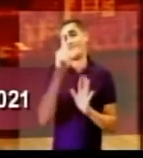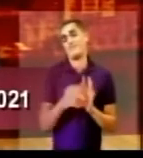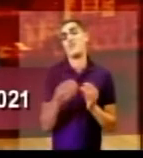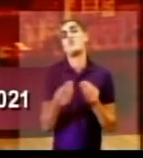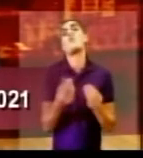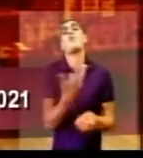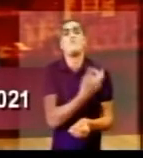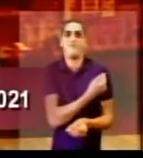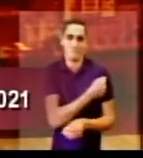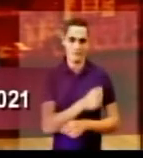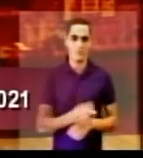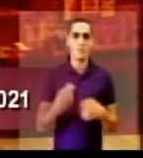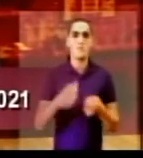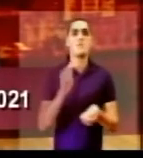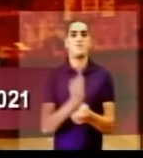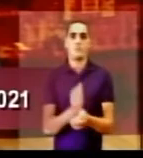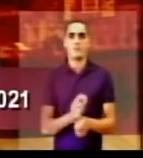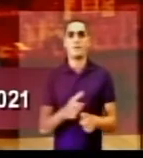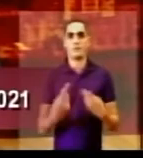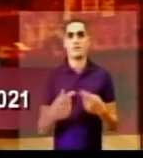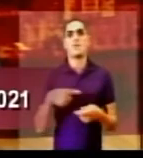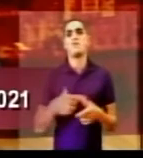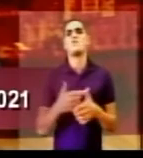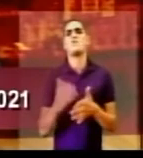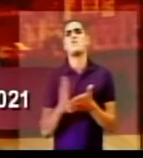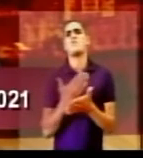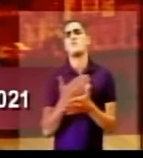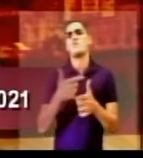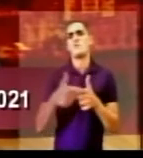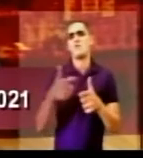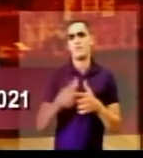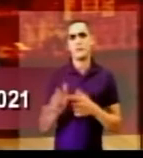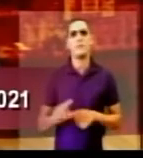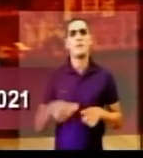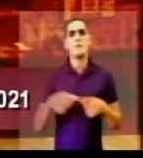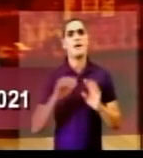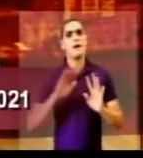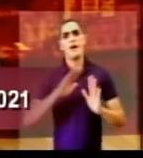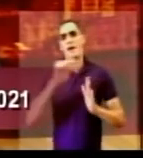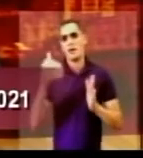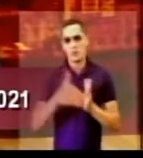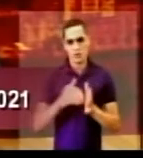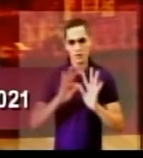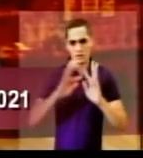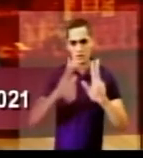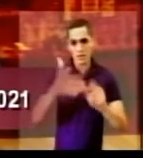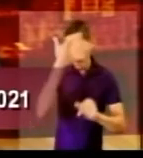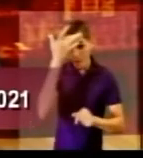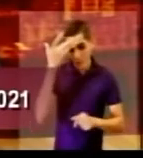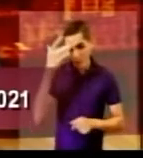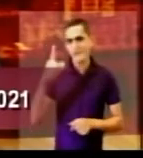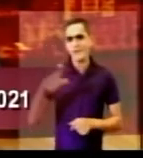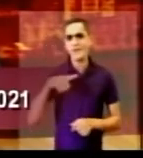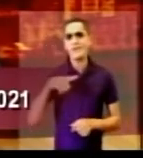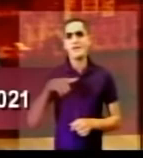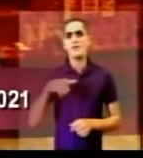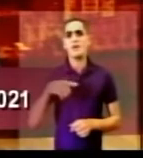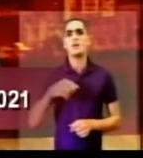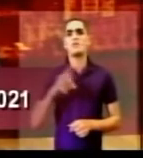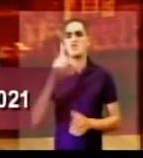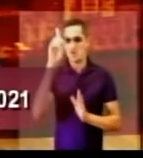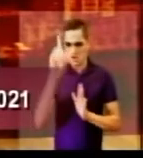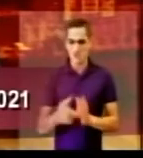esses realmente nós tivemos problemas, mas quem estava tudo em ordem era rápido. E espero que a população